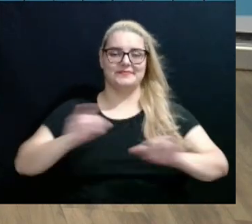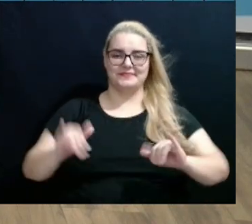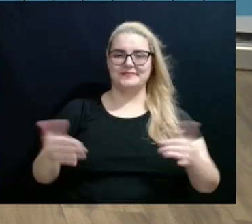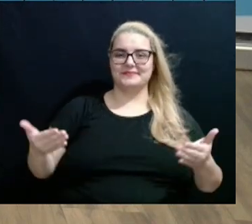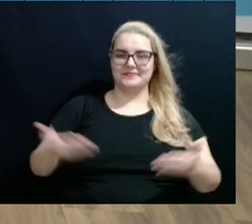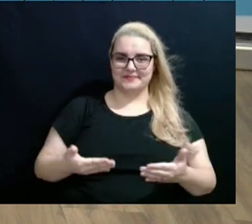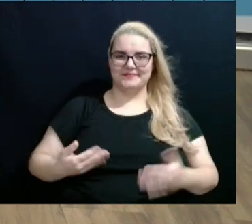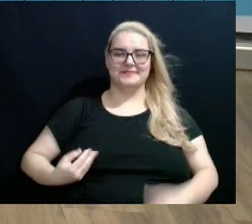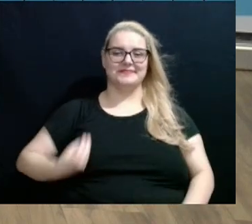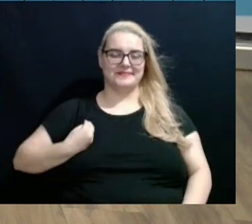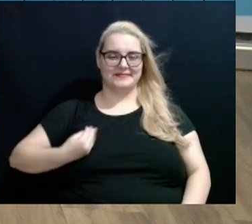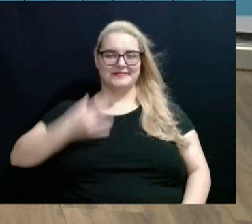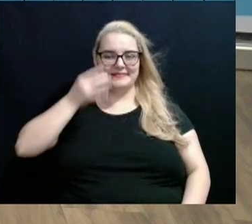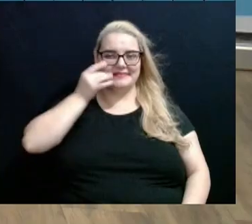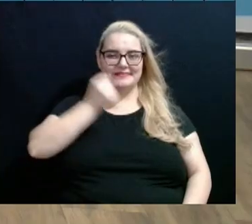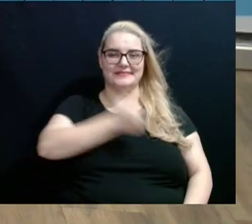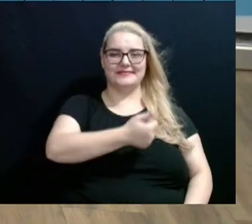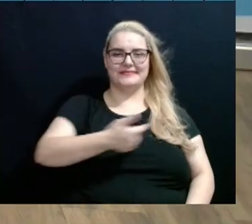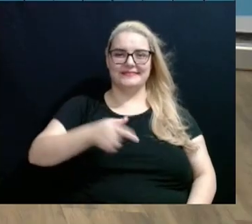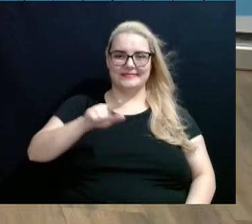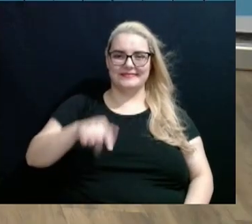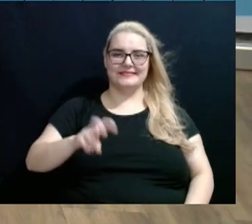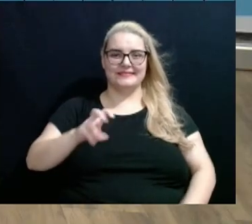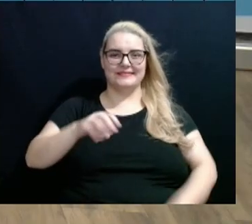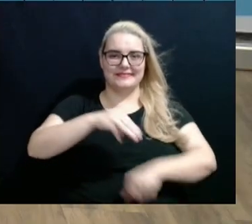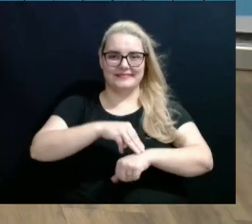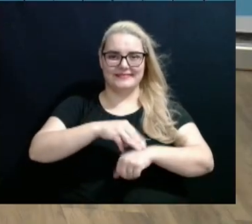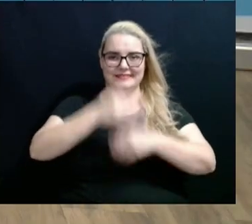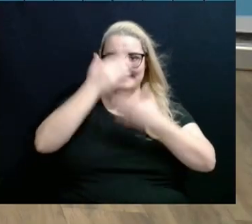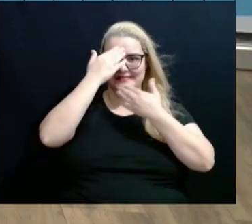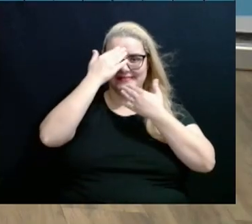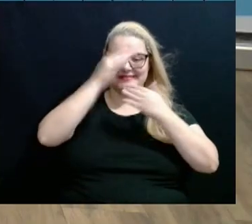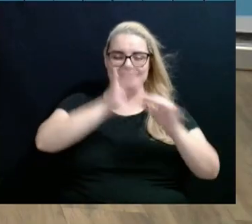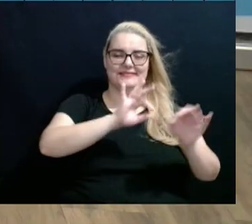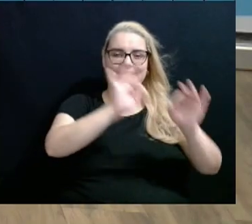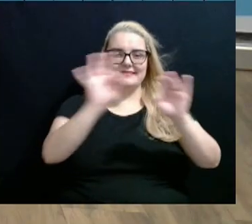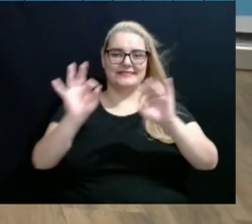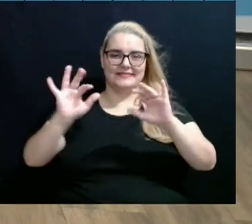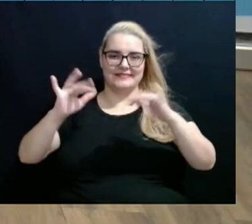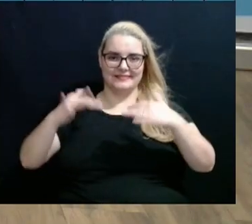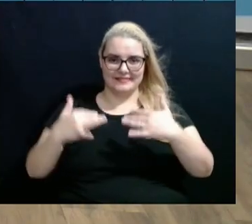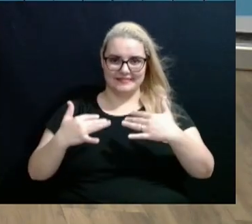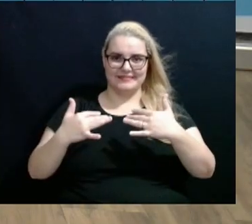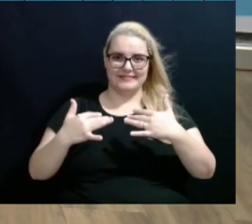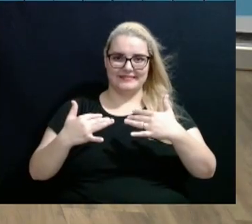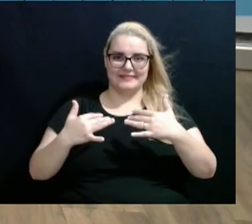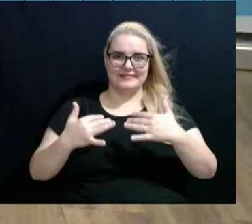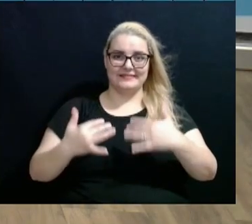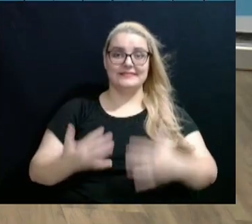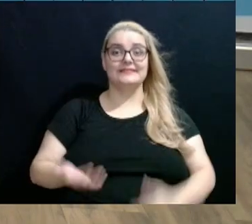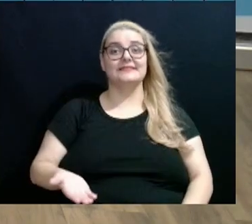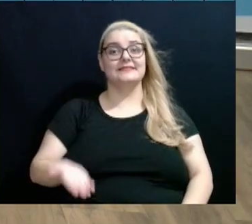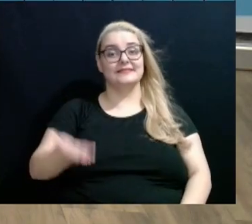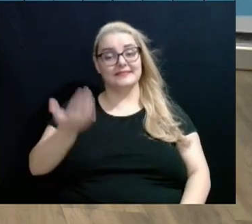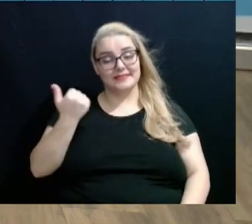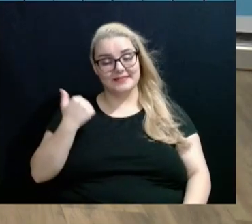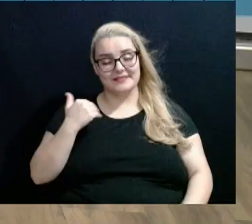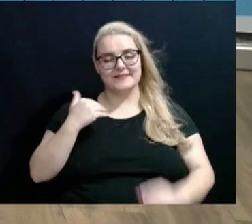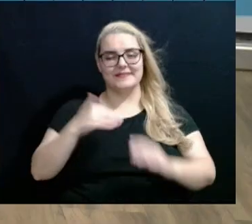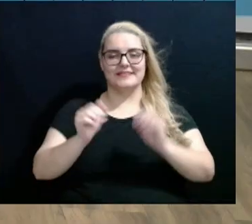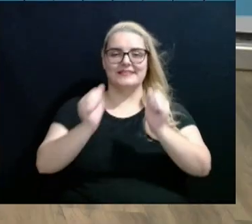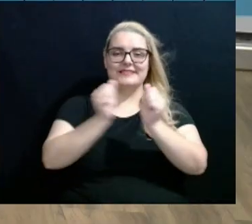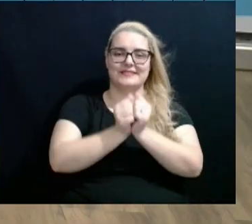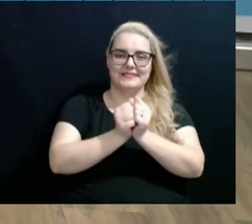ao vivo, meio-dia mais 5 minutos. Muito obrigado pela sua companhia, pela sua audiência. E participe, mande a